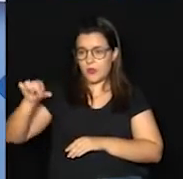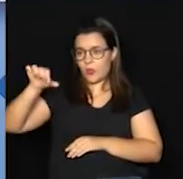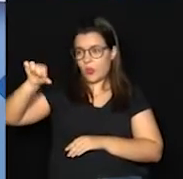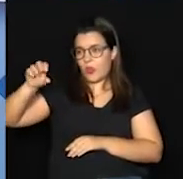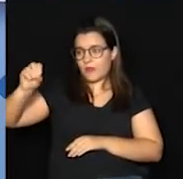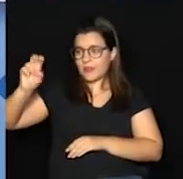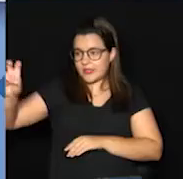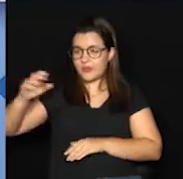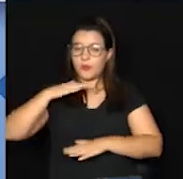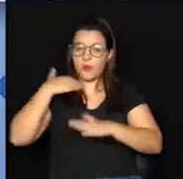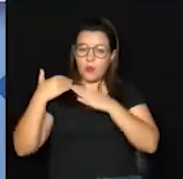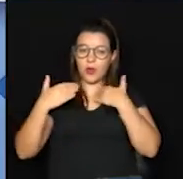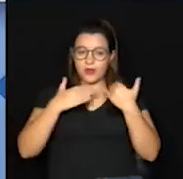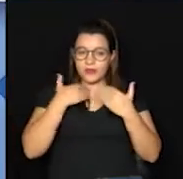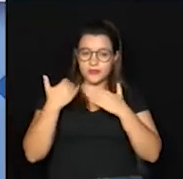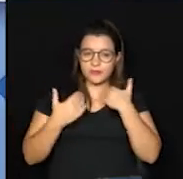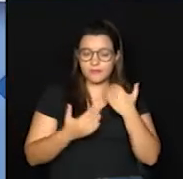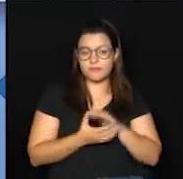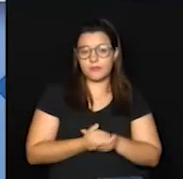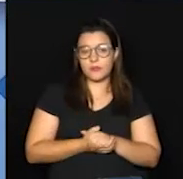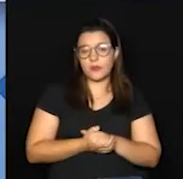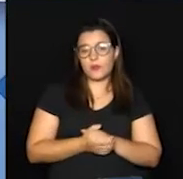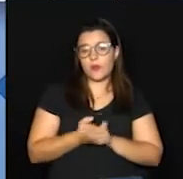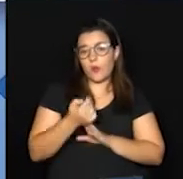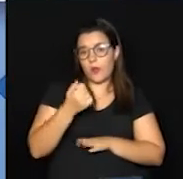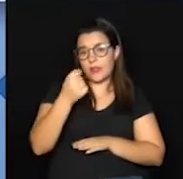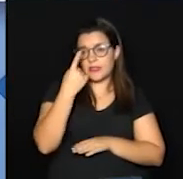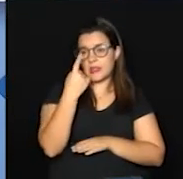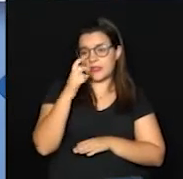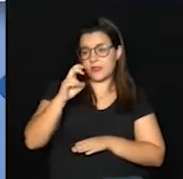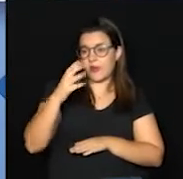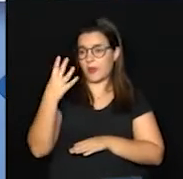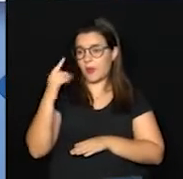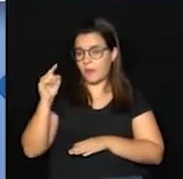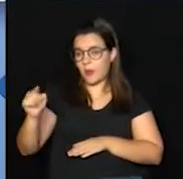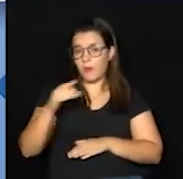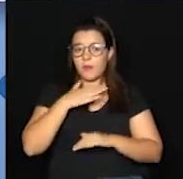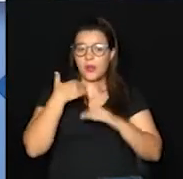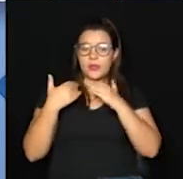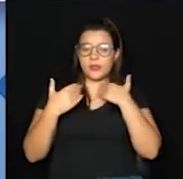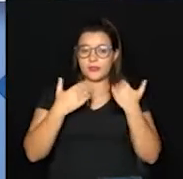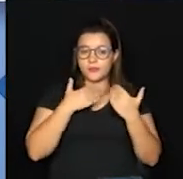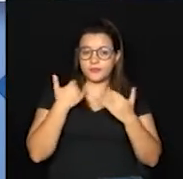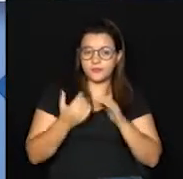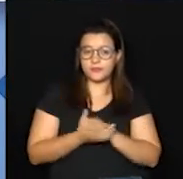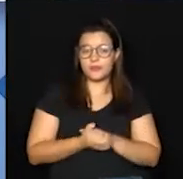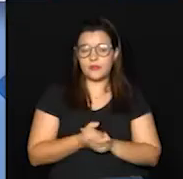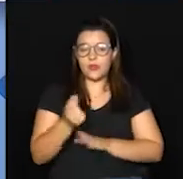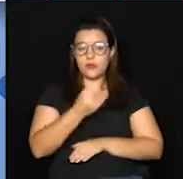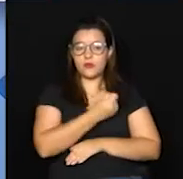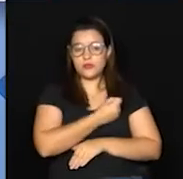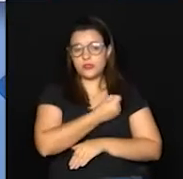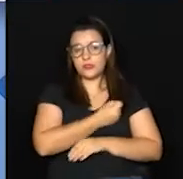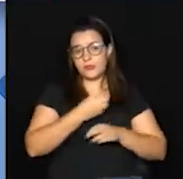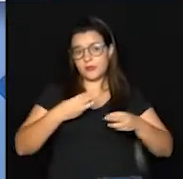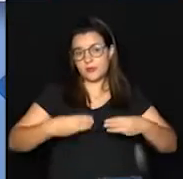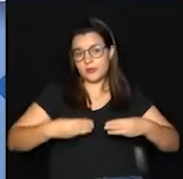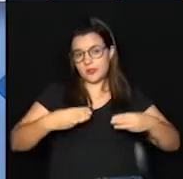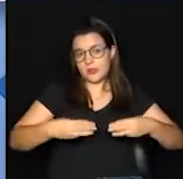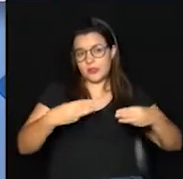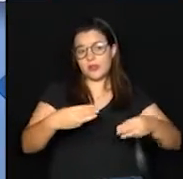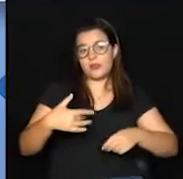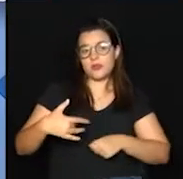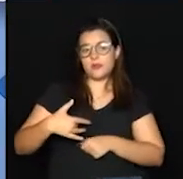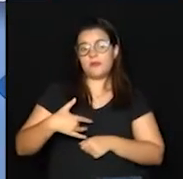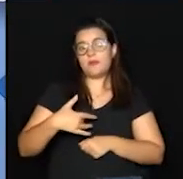153.905 óbitos. Quase 154 mil óbitos, levando em consideração que esses números do Ministério da Saúde são relativos